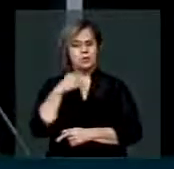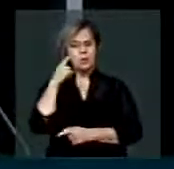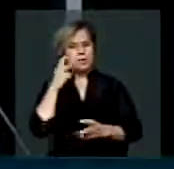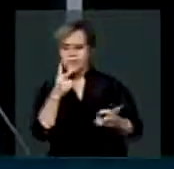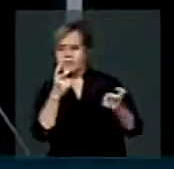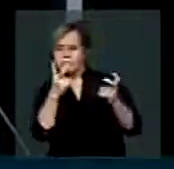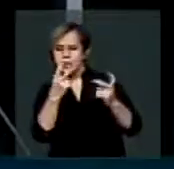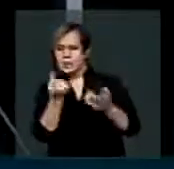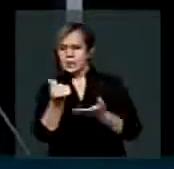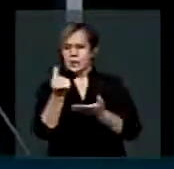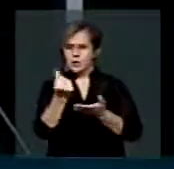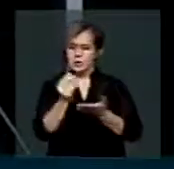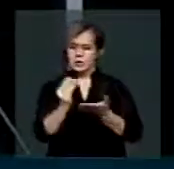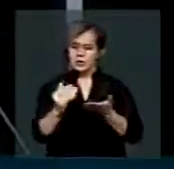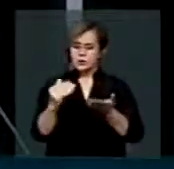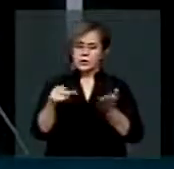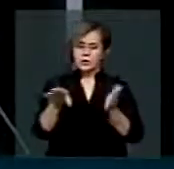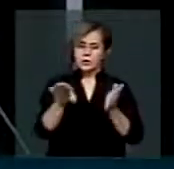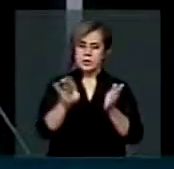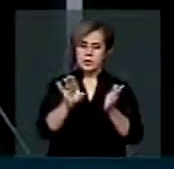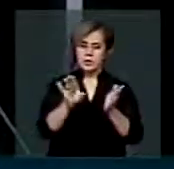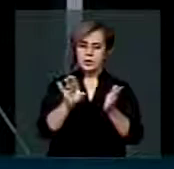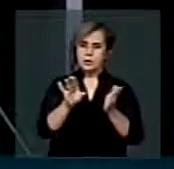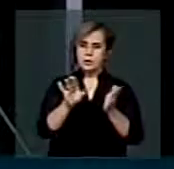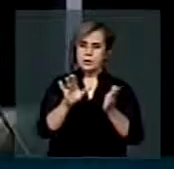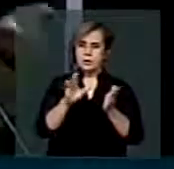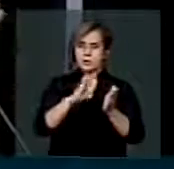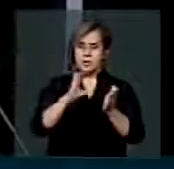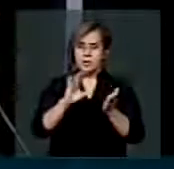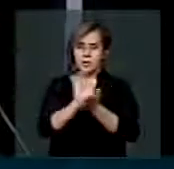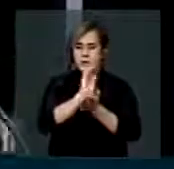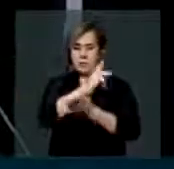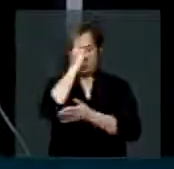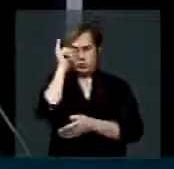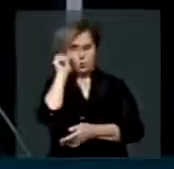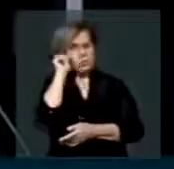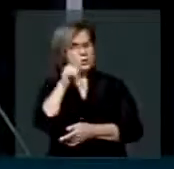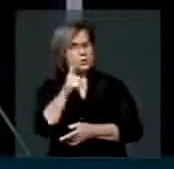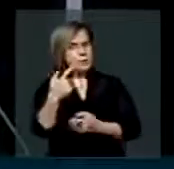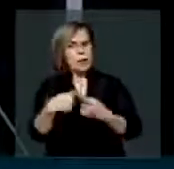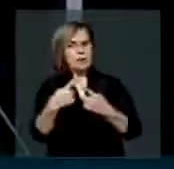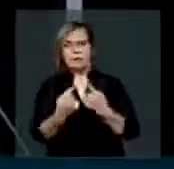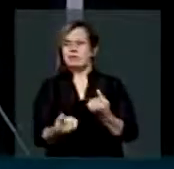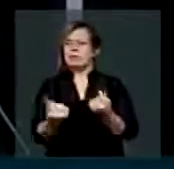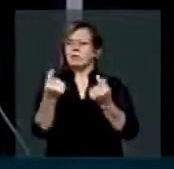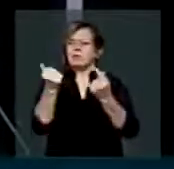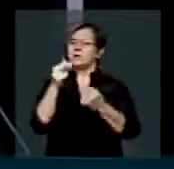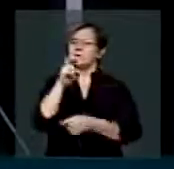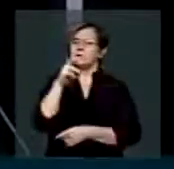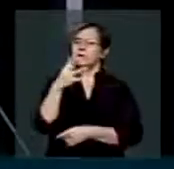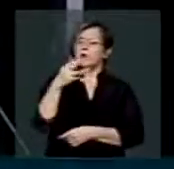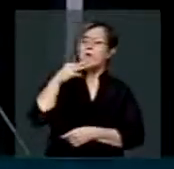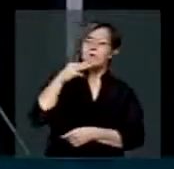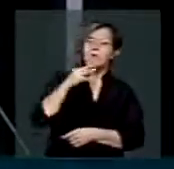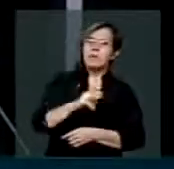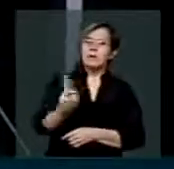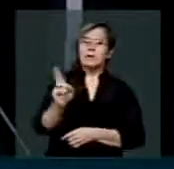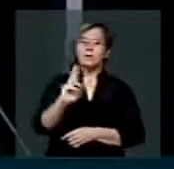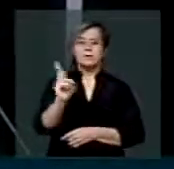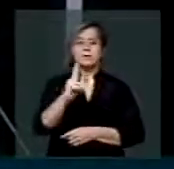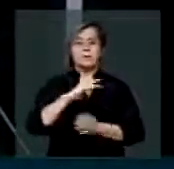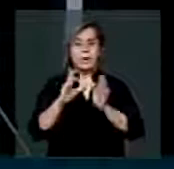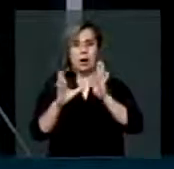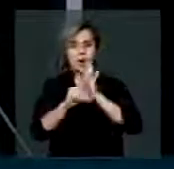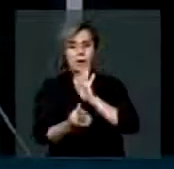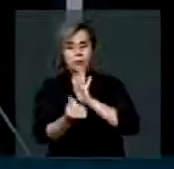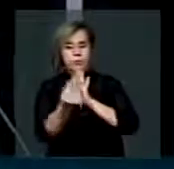dinheiro foi parar nas mãos de gente mais esperta, porque essa dinheirama, 54 milhões, foi